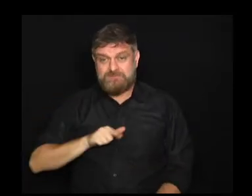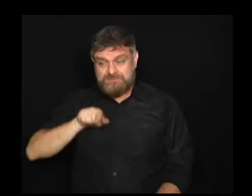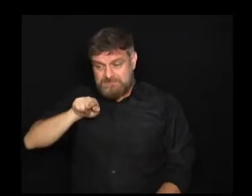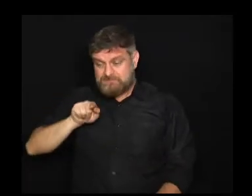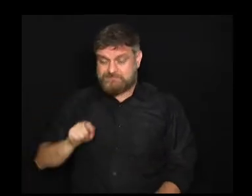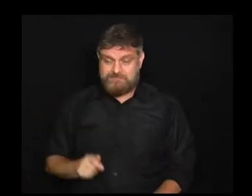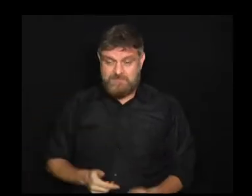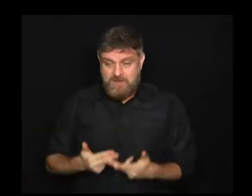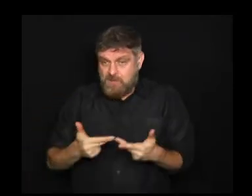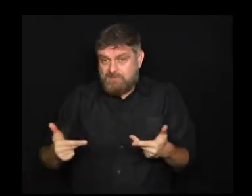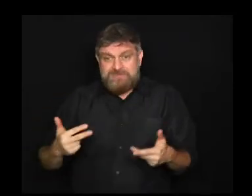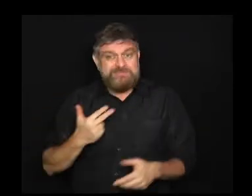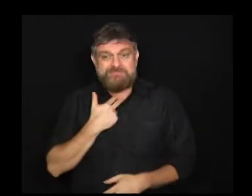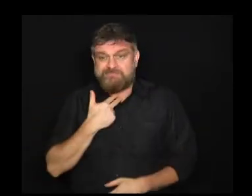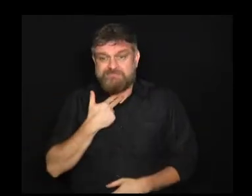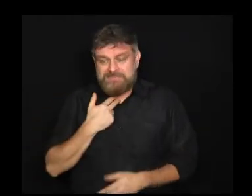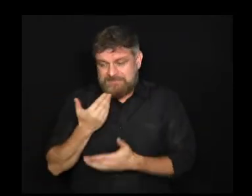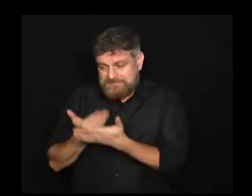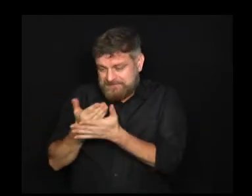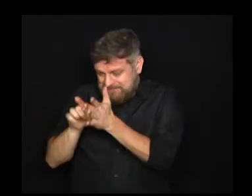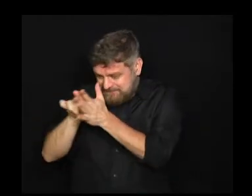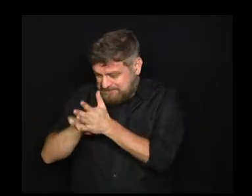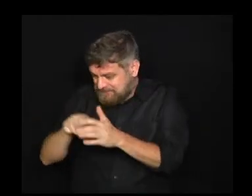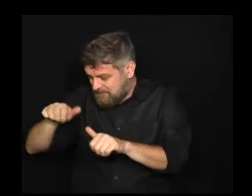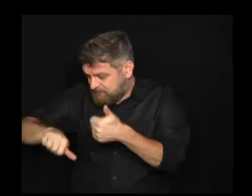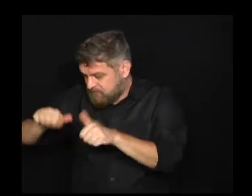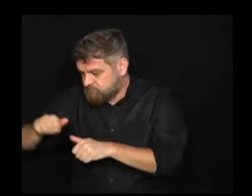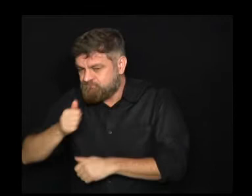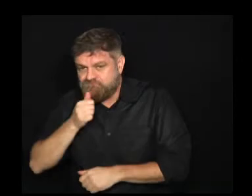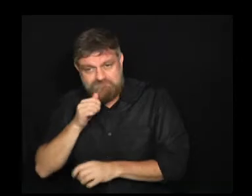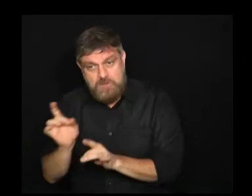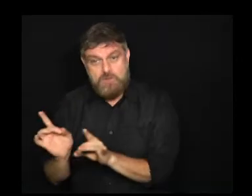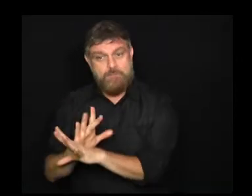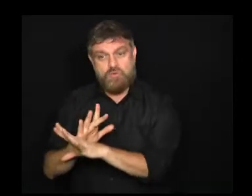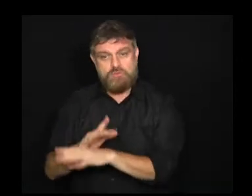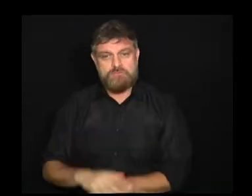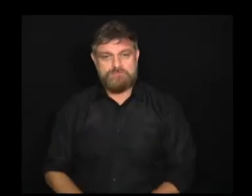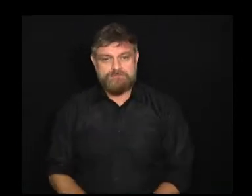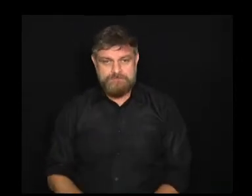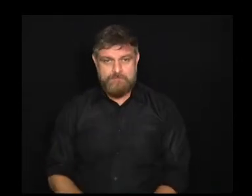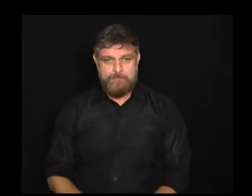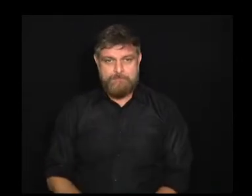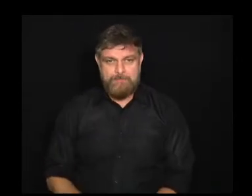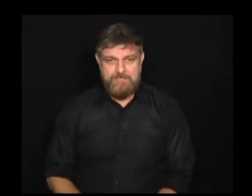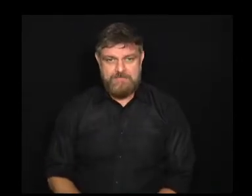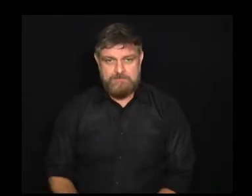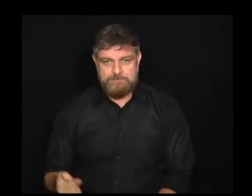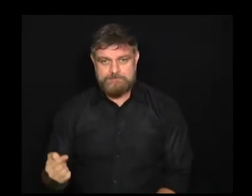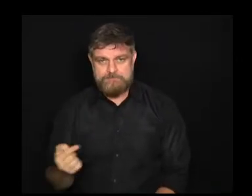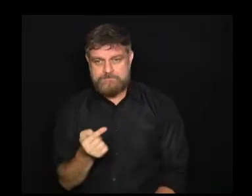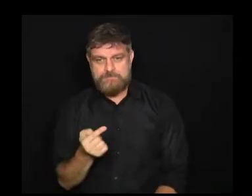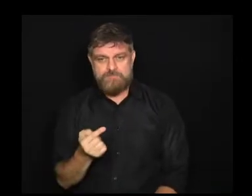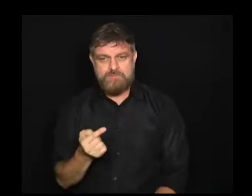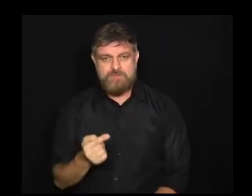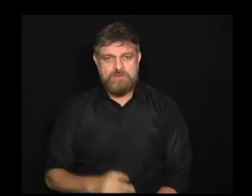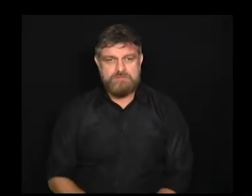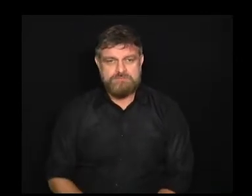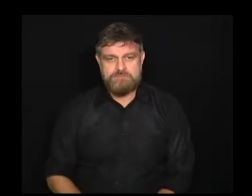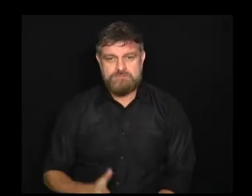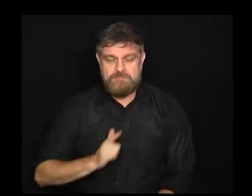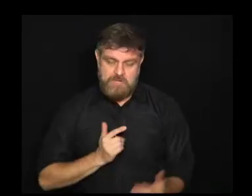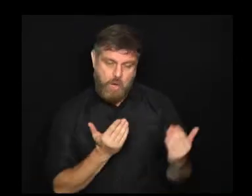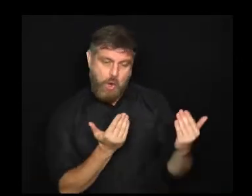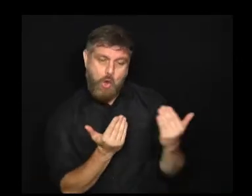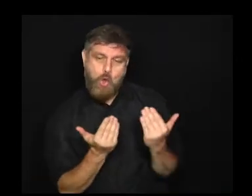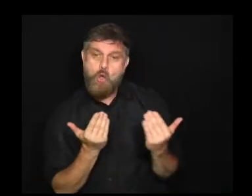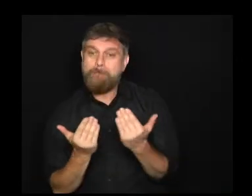ainda não totalmente avaliada. Bom, aqui são as